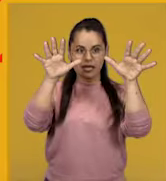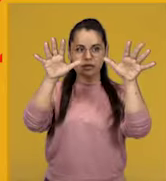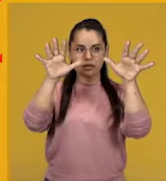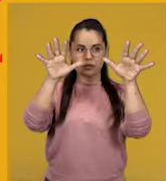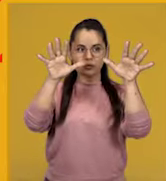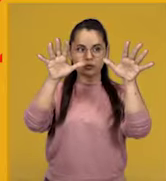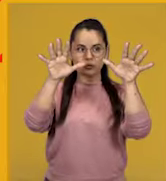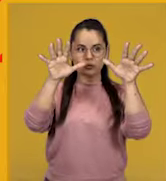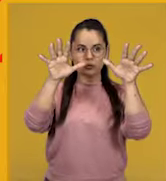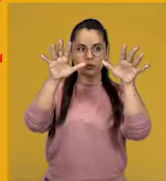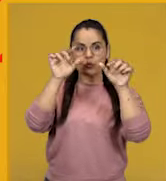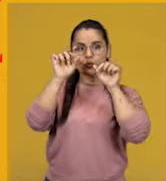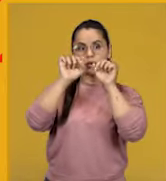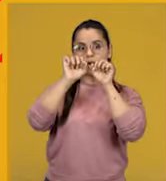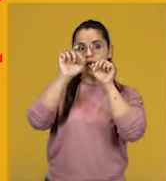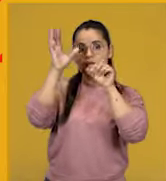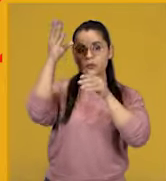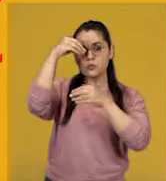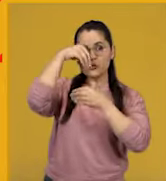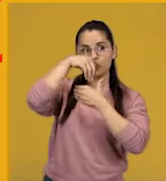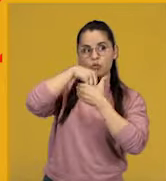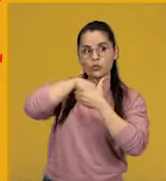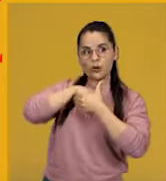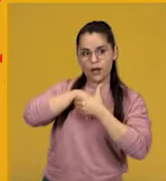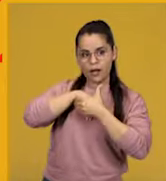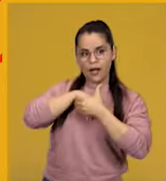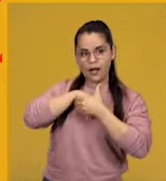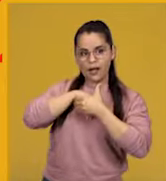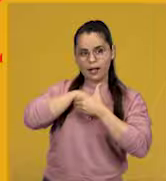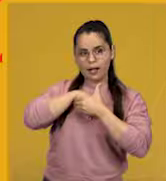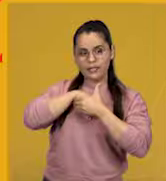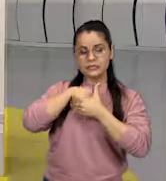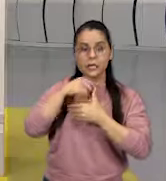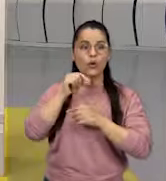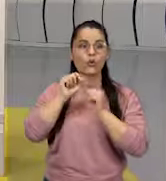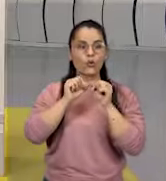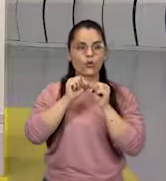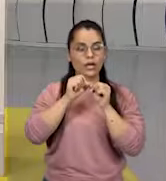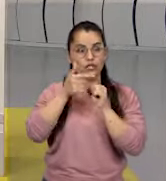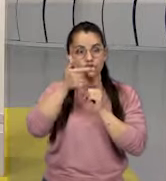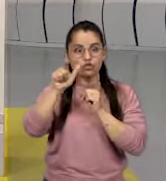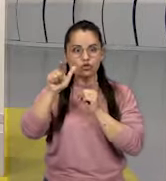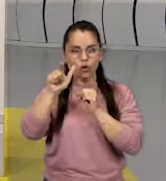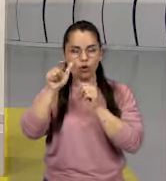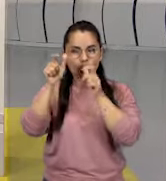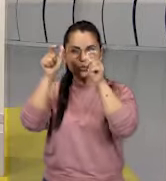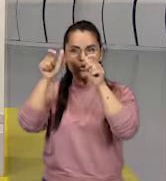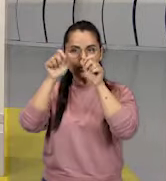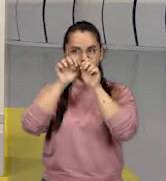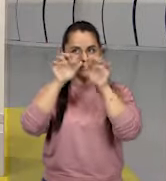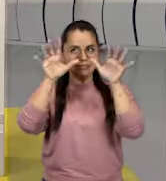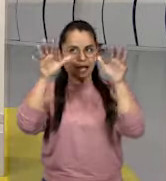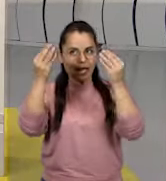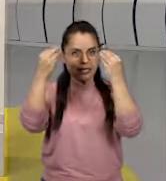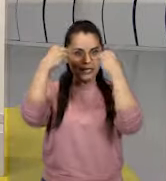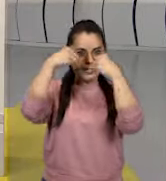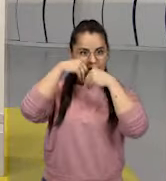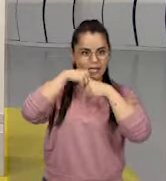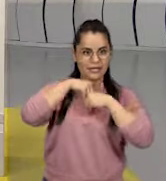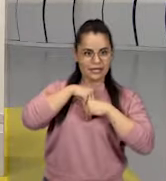entrando no nosso sistema Então esse calor que sai da vizinhança e